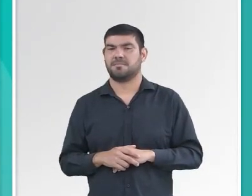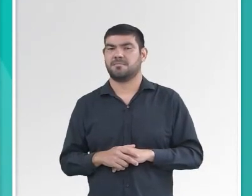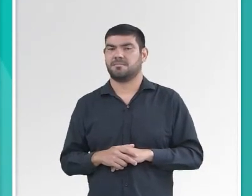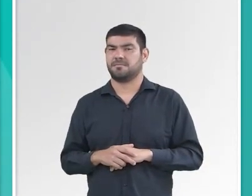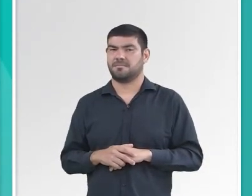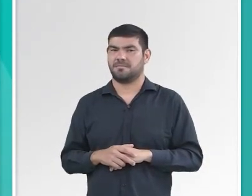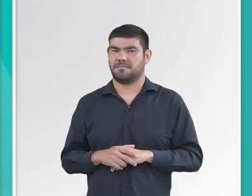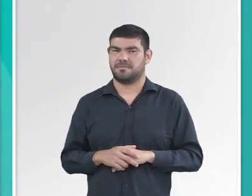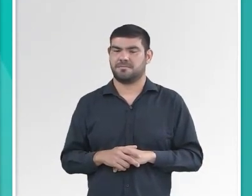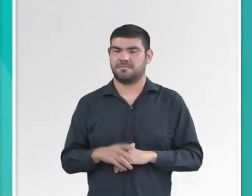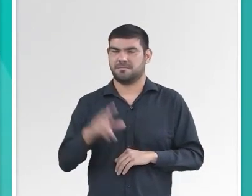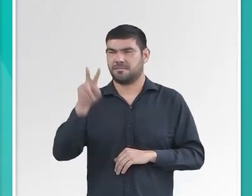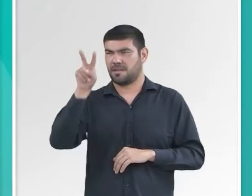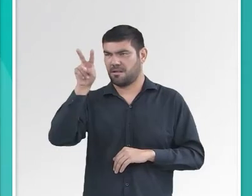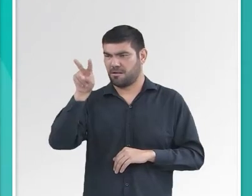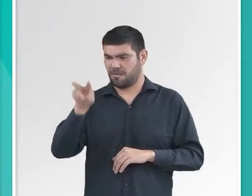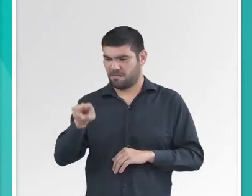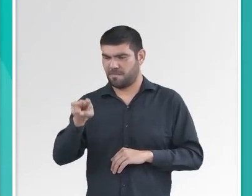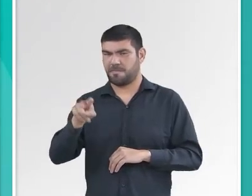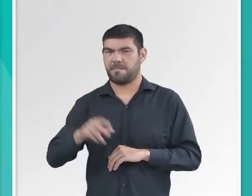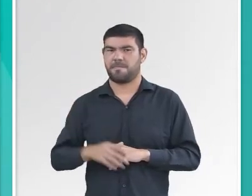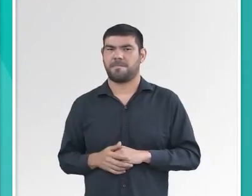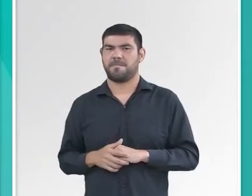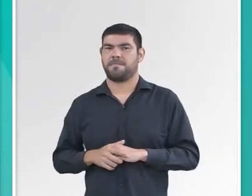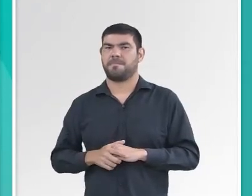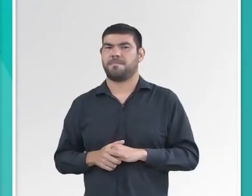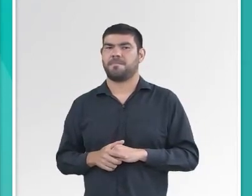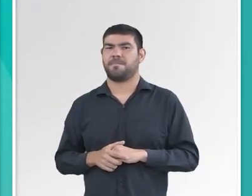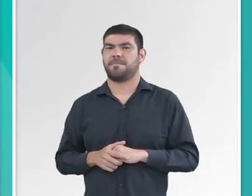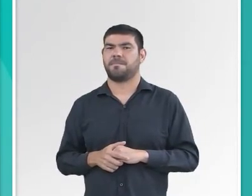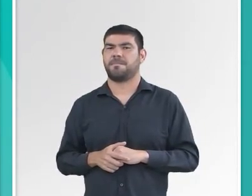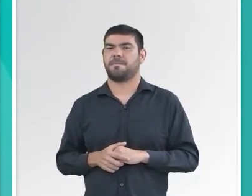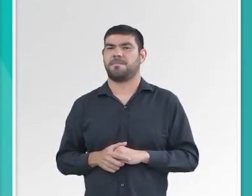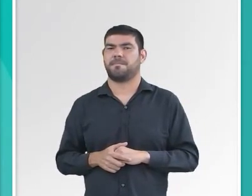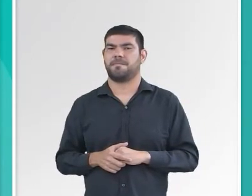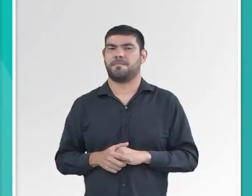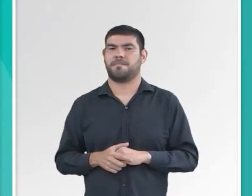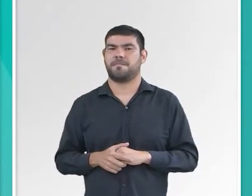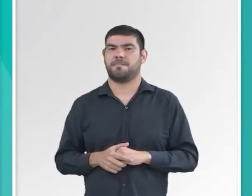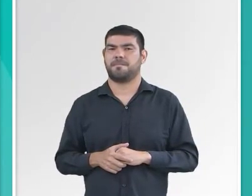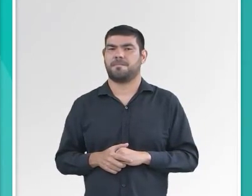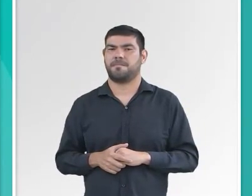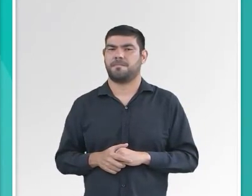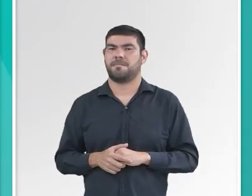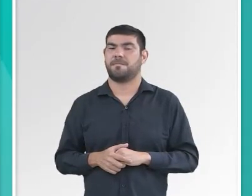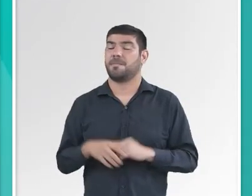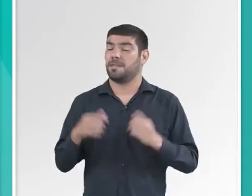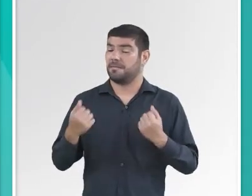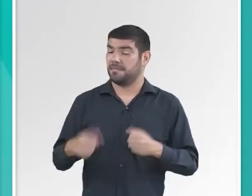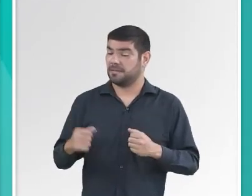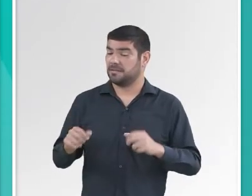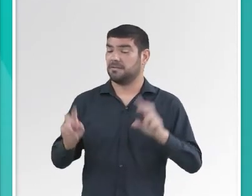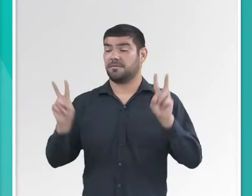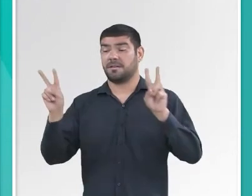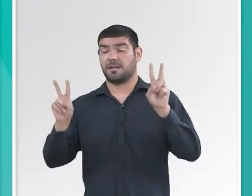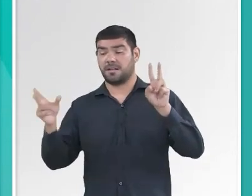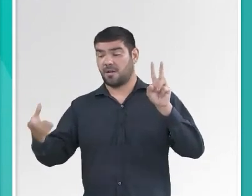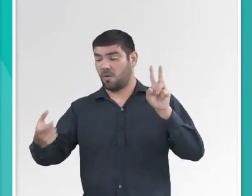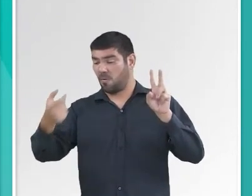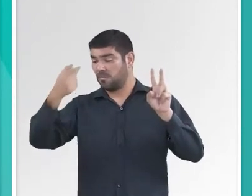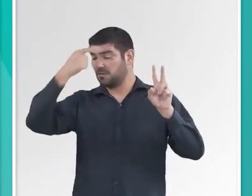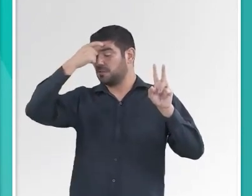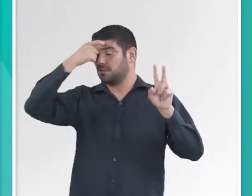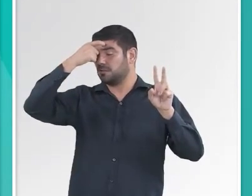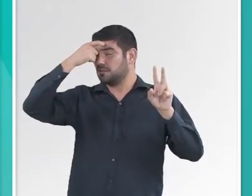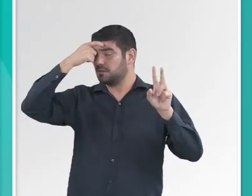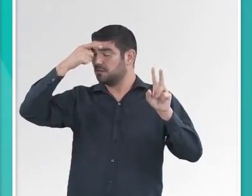que é necessário manter a cidade limpa depois da festa. Olha só. É preciso que os foliões tomem consciência de